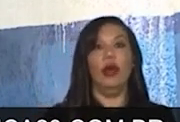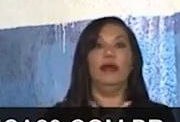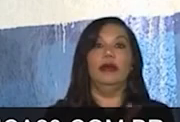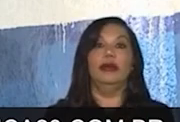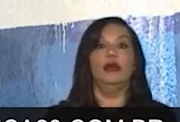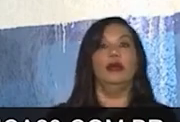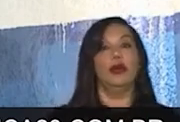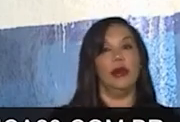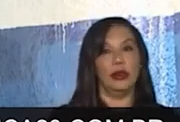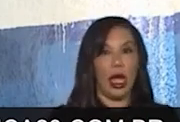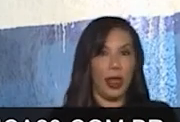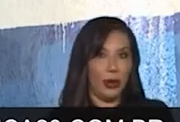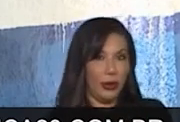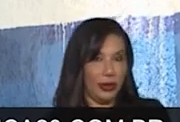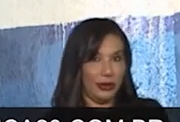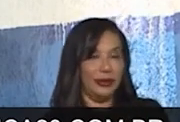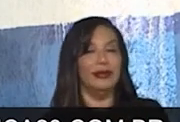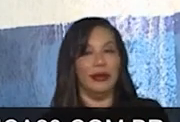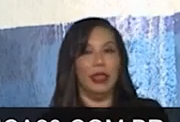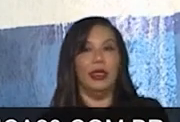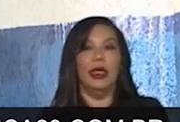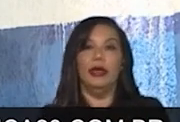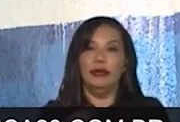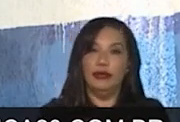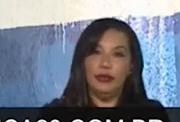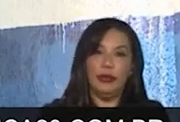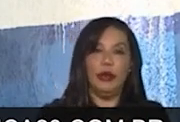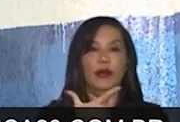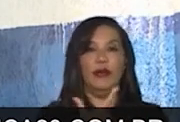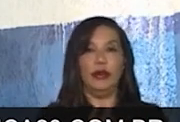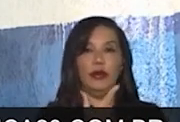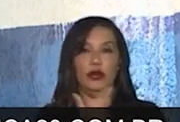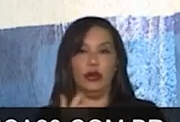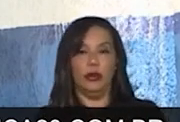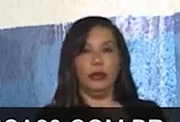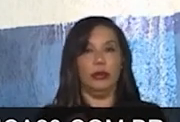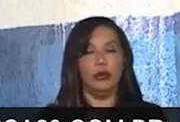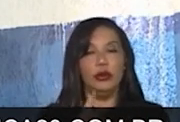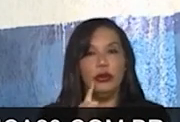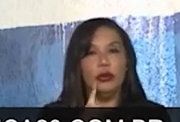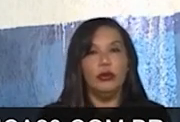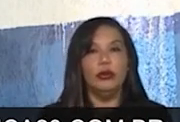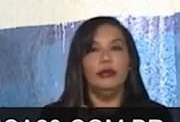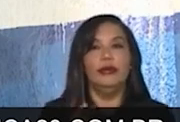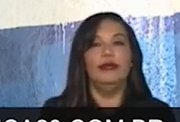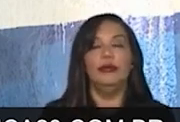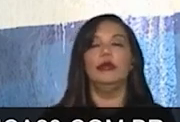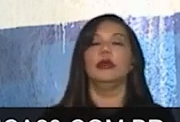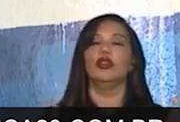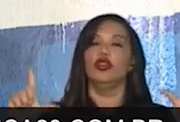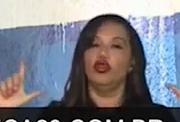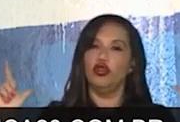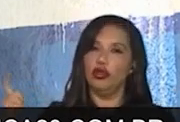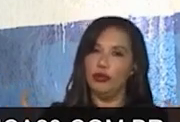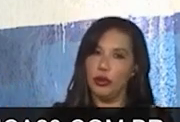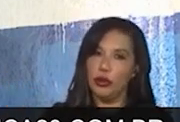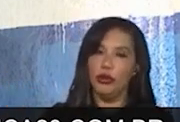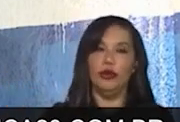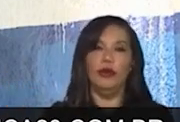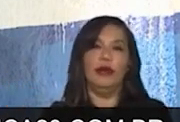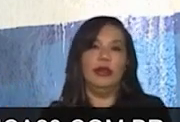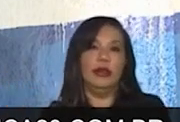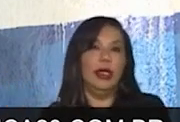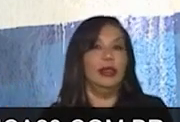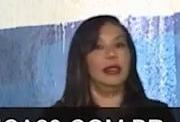imunizadas contra a doença. Dados de 2022 registraram a queda ainda mais